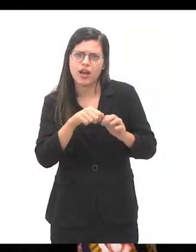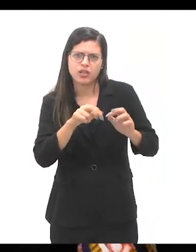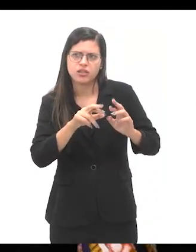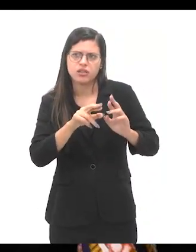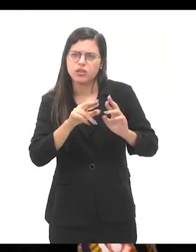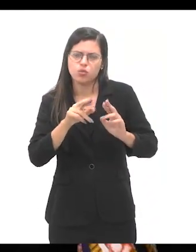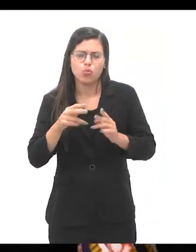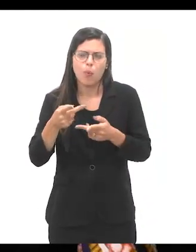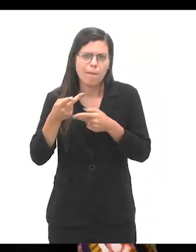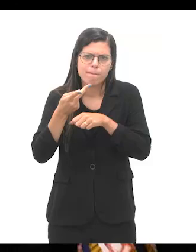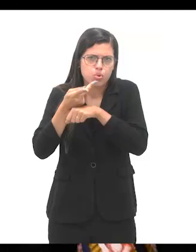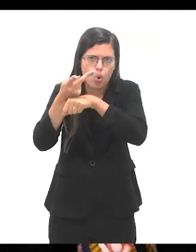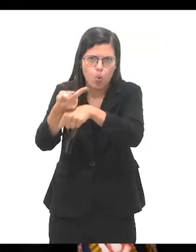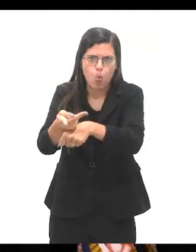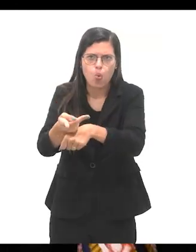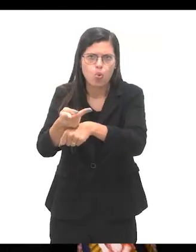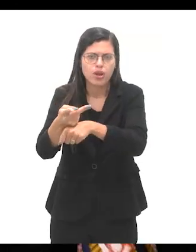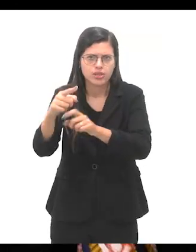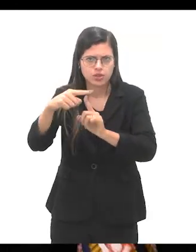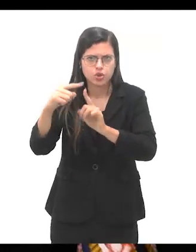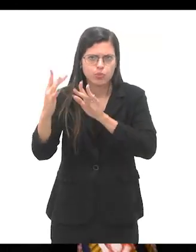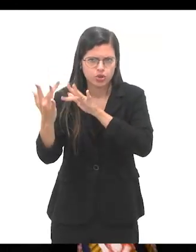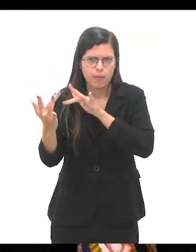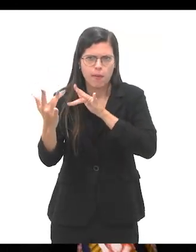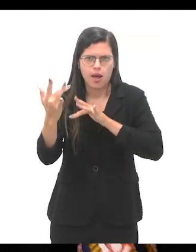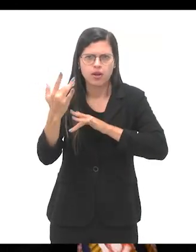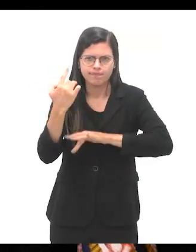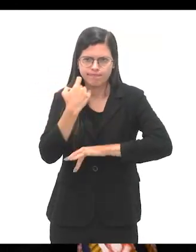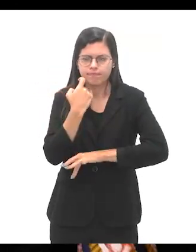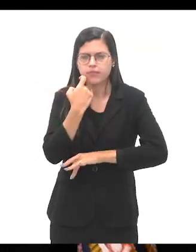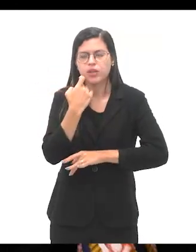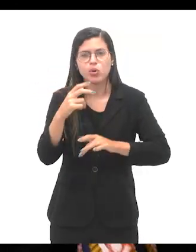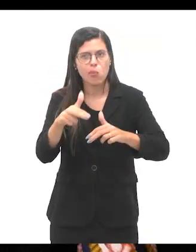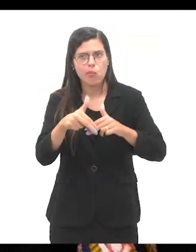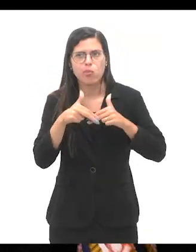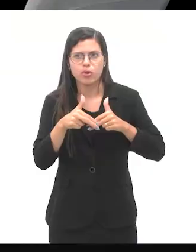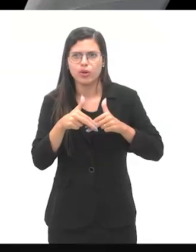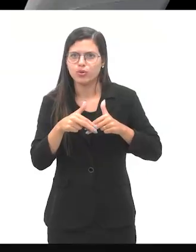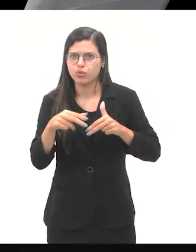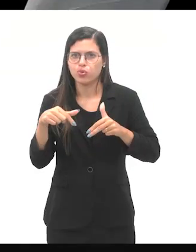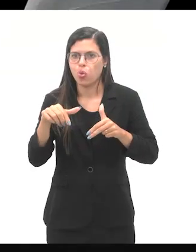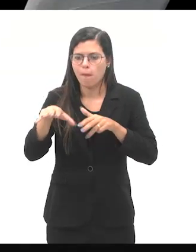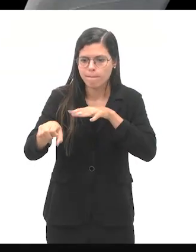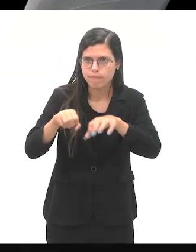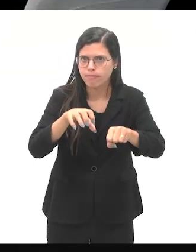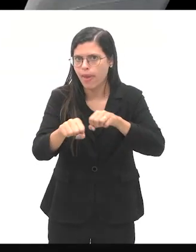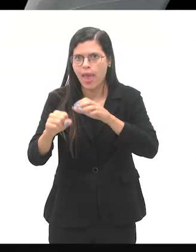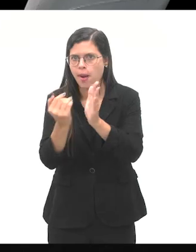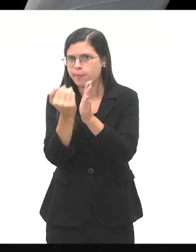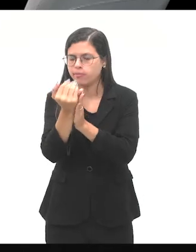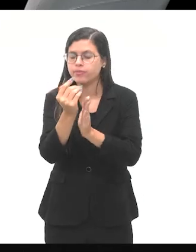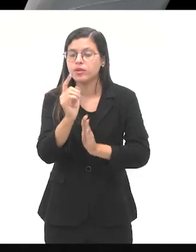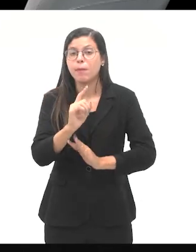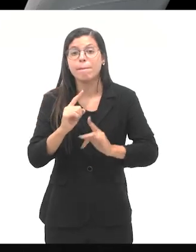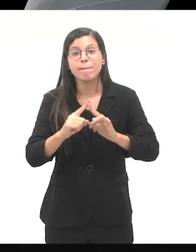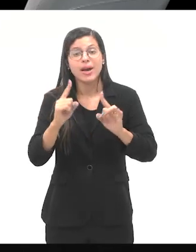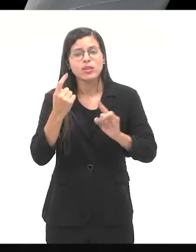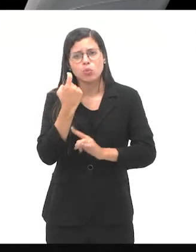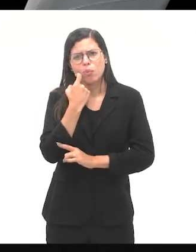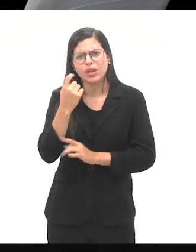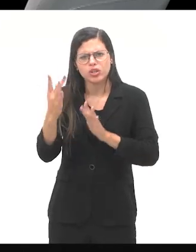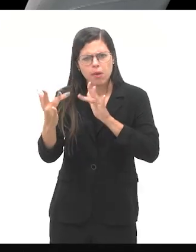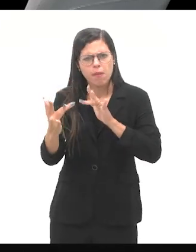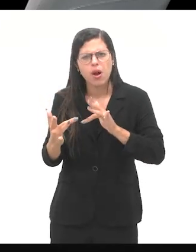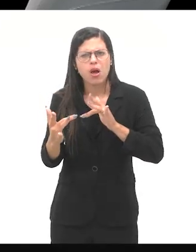que vai atrás de namorado, né? Então, por isso que eles não capturam muito. Então, é essa a perspectiva. Mas o namorado, de uma forma geral, é